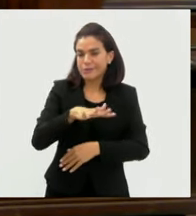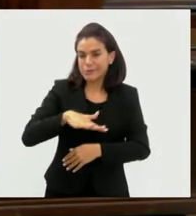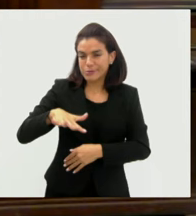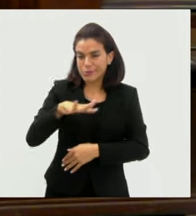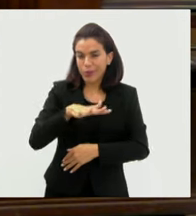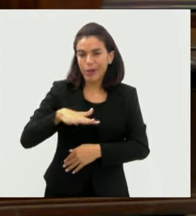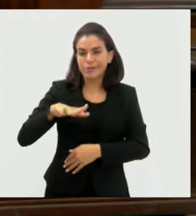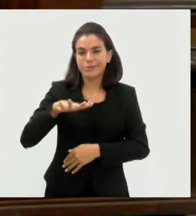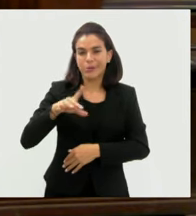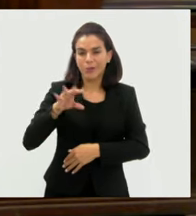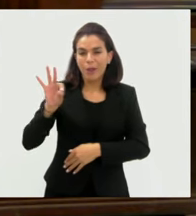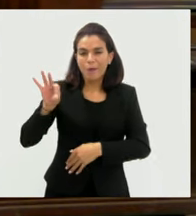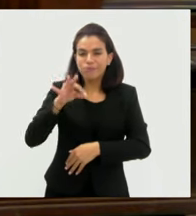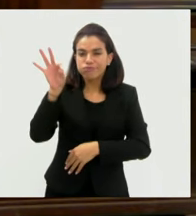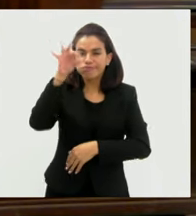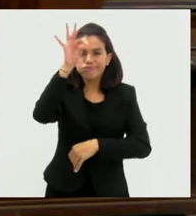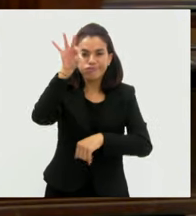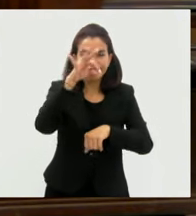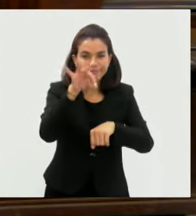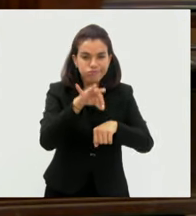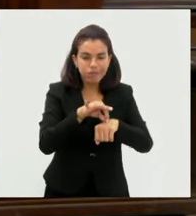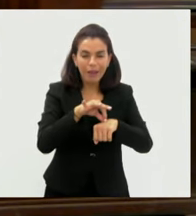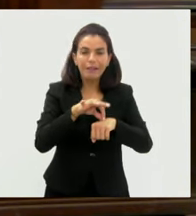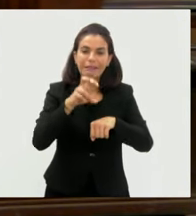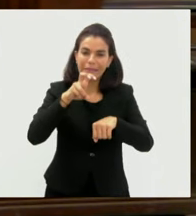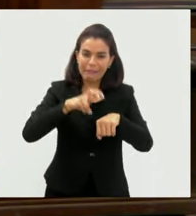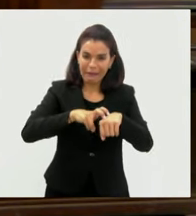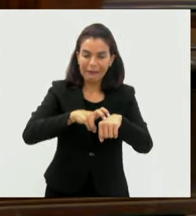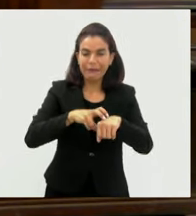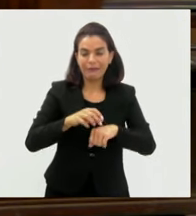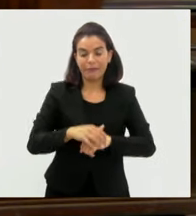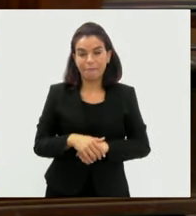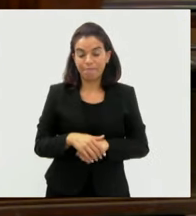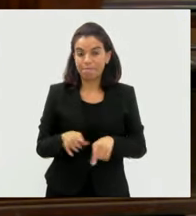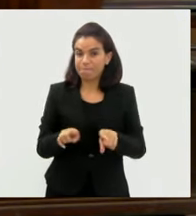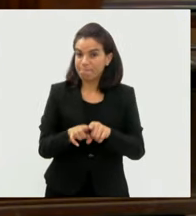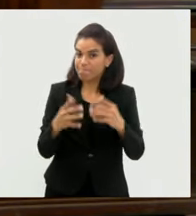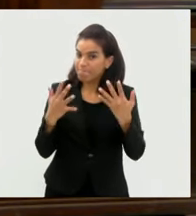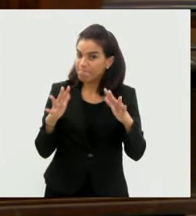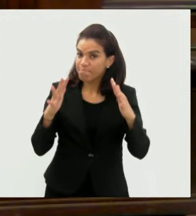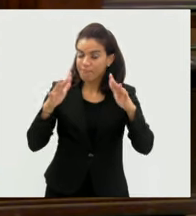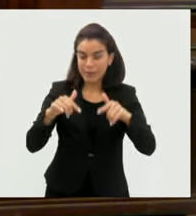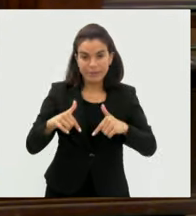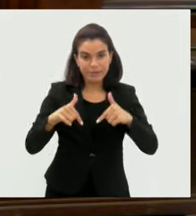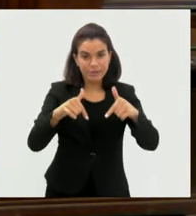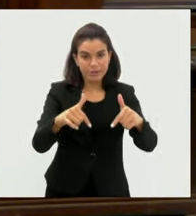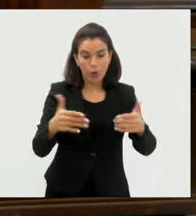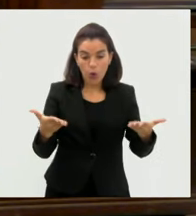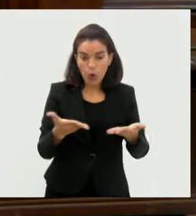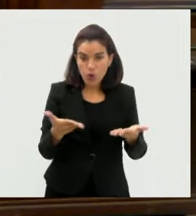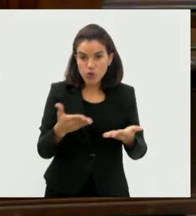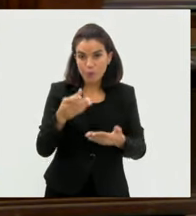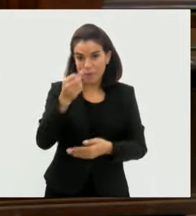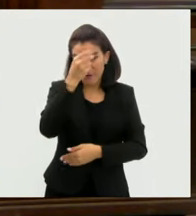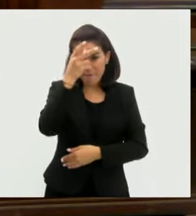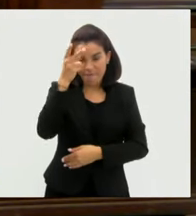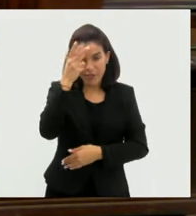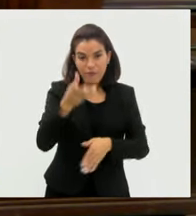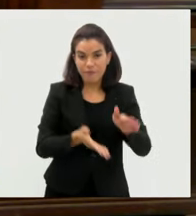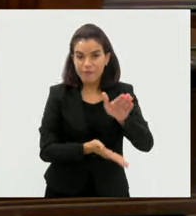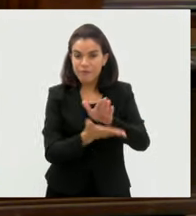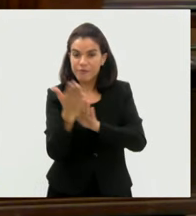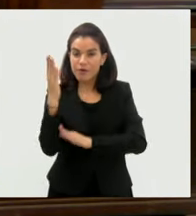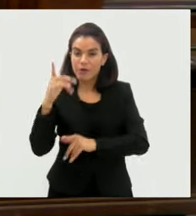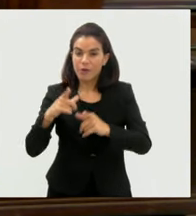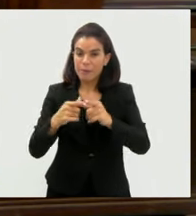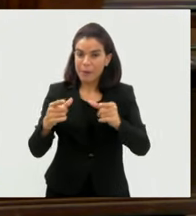Quero parabenizar as ações que o prefeito do município de Macaé, que está hoje em Brasília, com o ex-presidente dessa